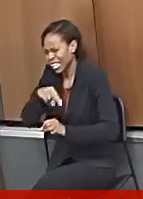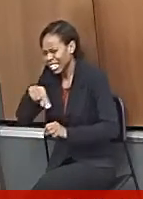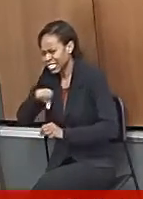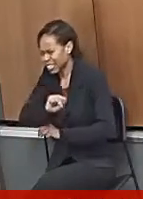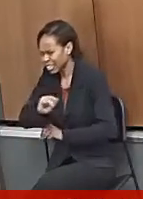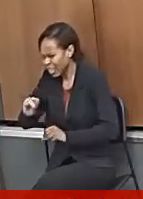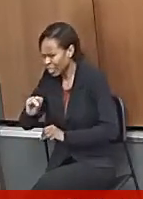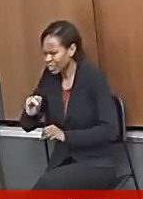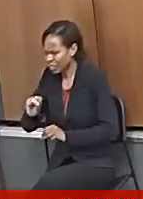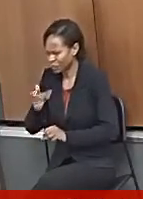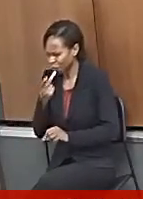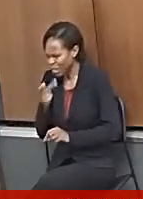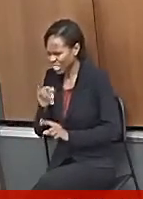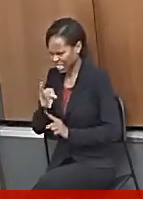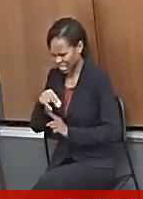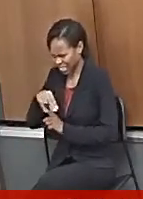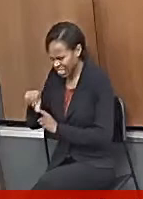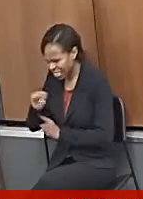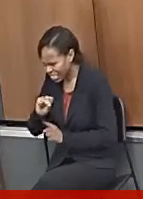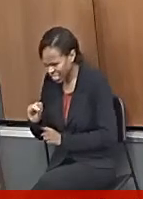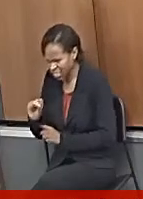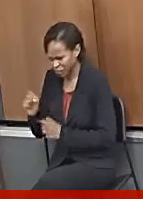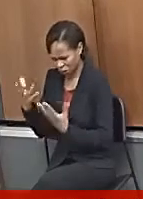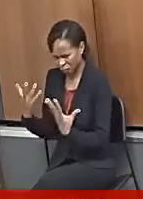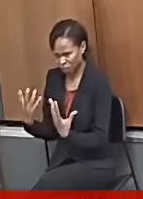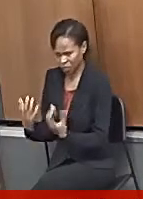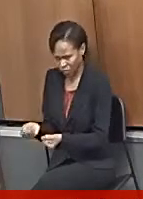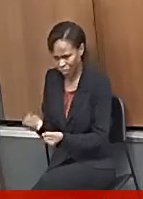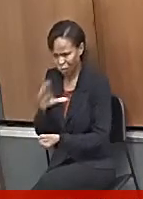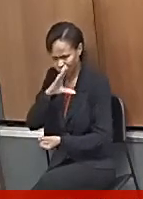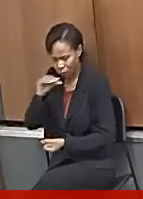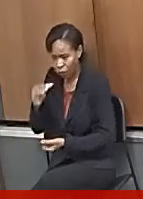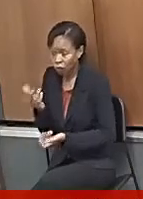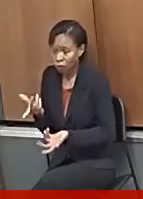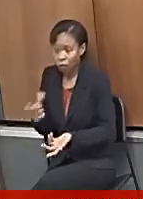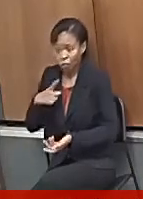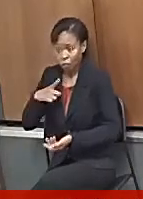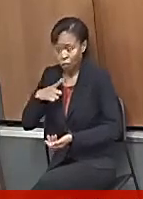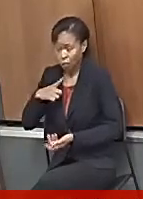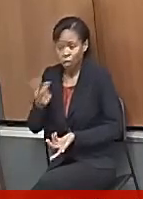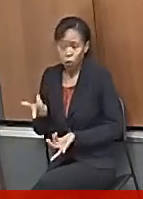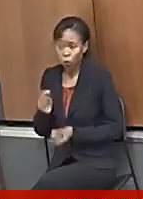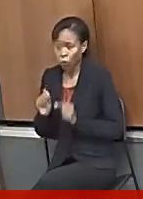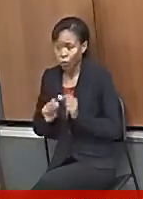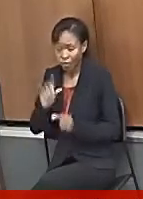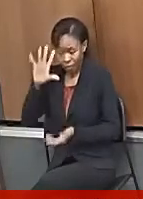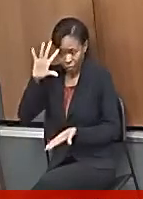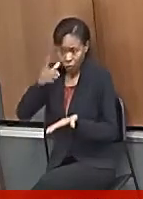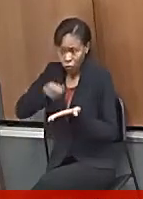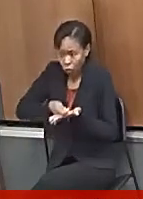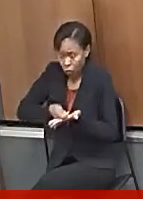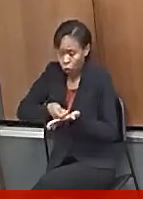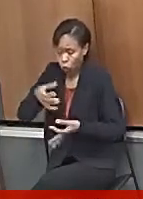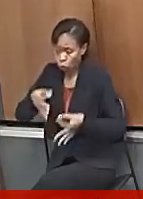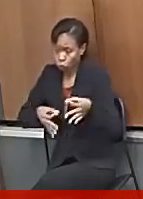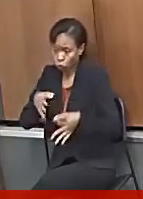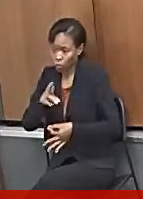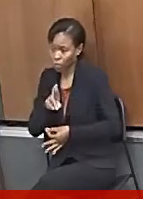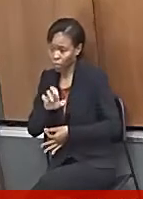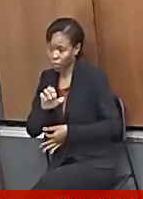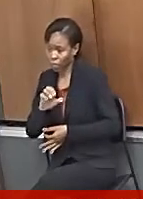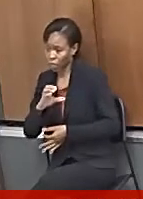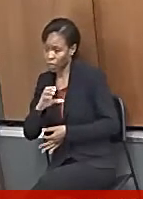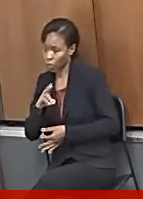o inss que tem que aceitar servidor wars existe um recurso extraordinário é o resp especial